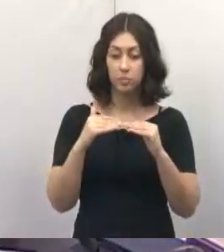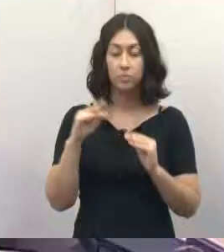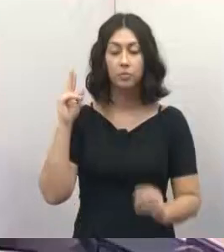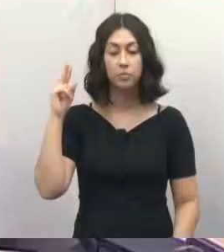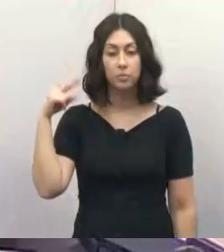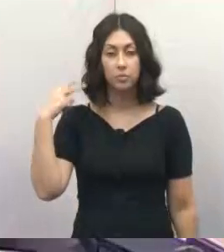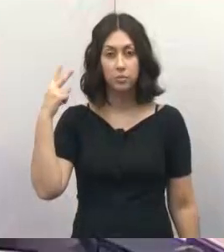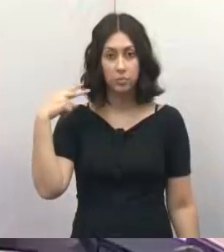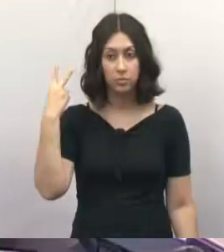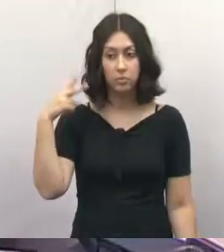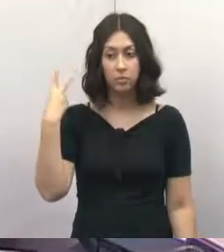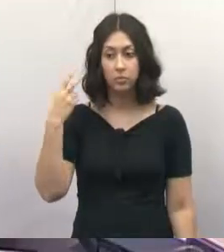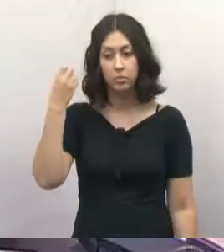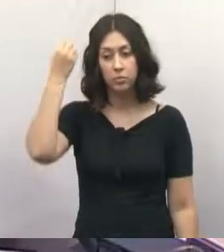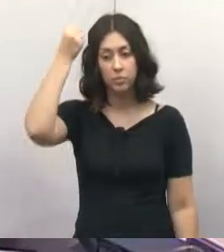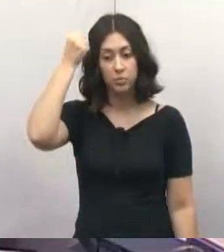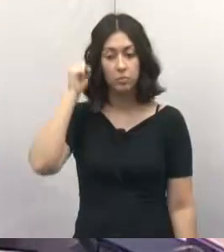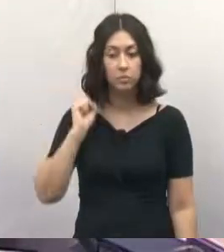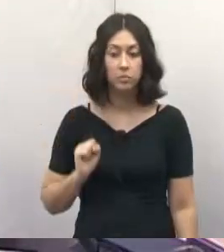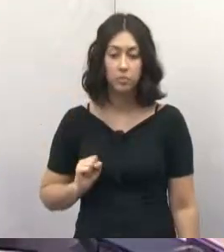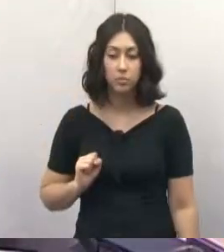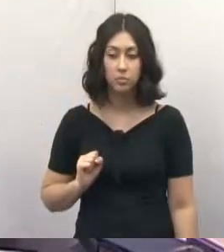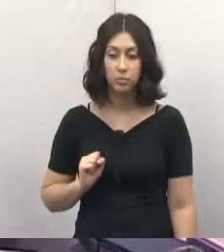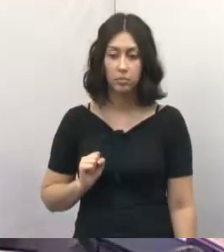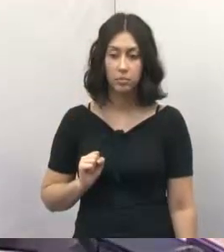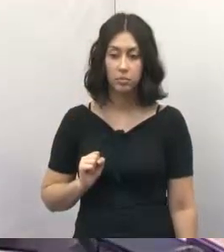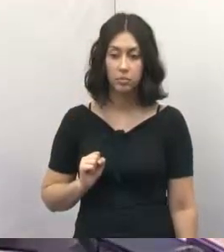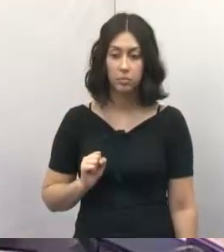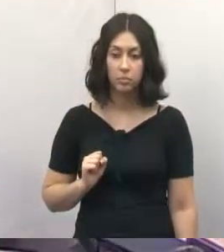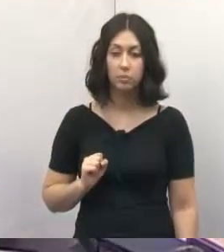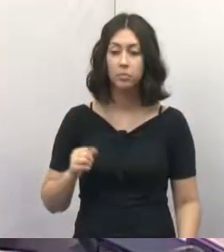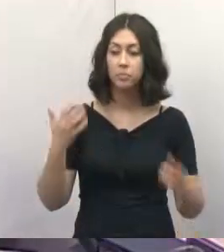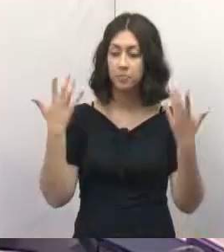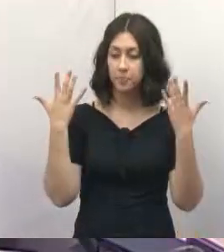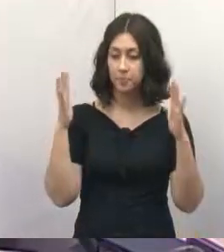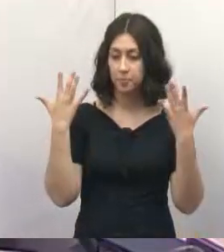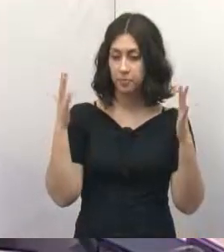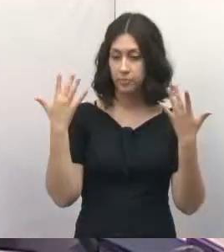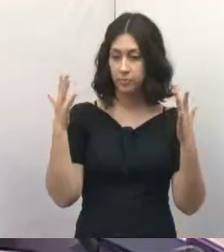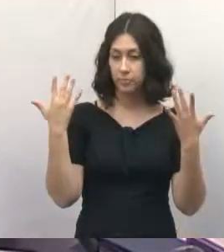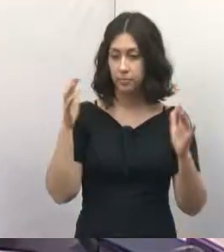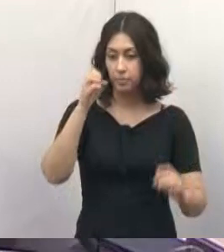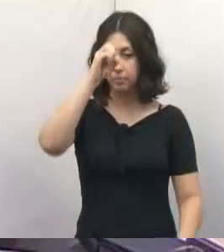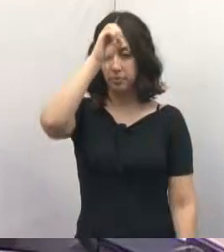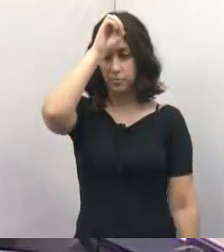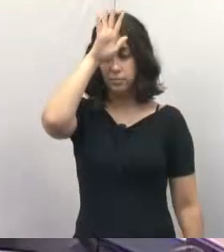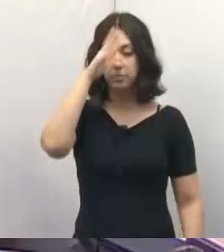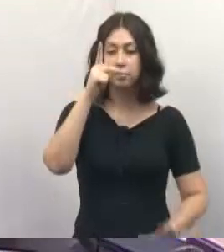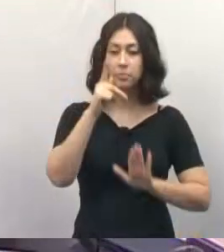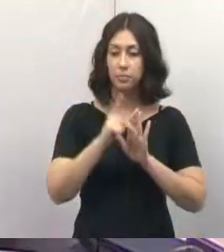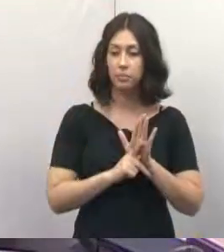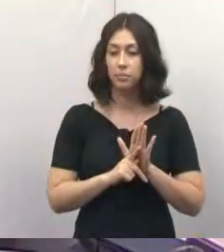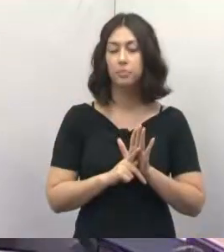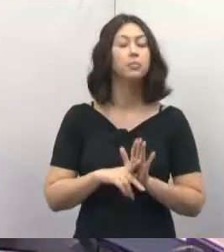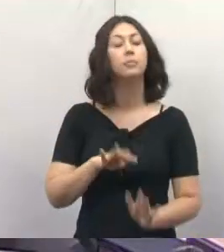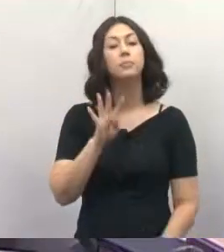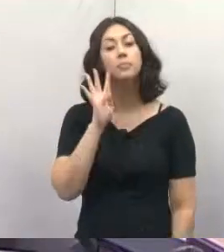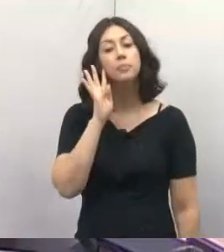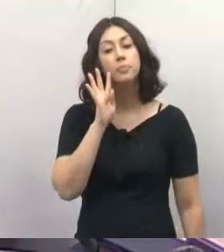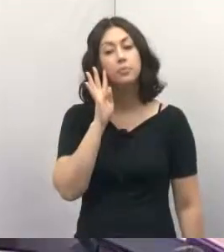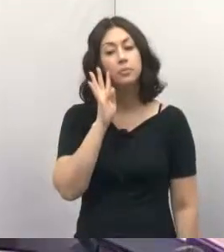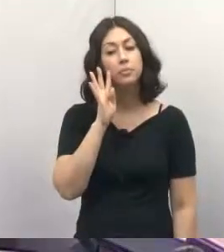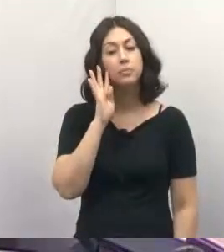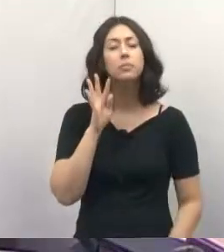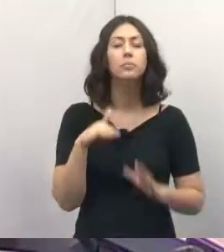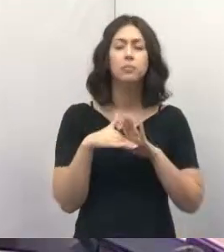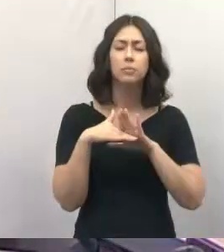Como voto, a vereadora Sônia Patas, Amizade. Parabéns, doutor Rodrigo, pelo projeto. Achei super bacana e